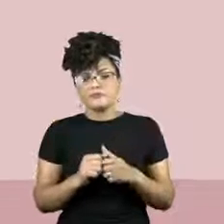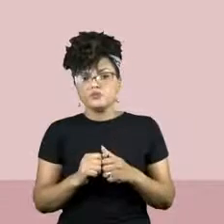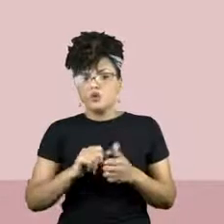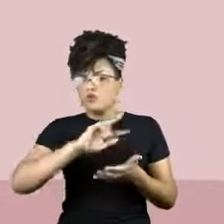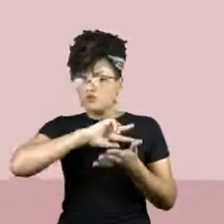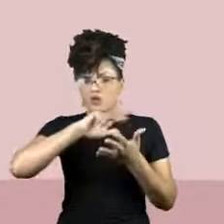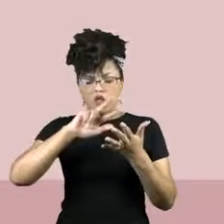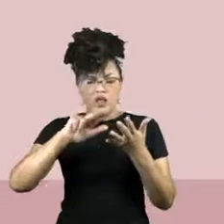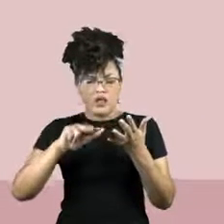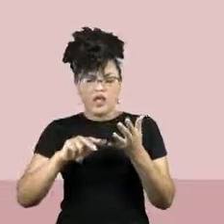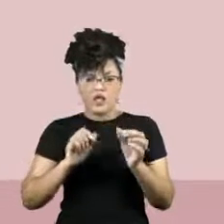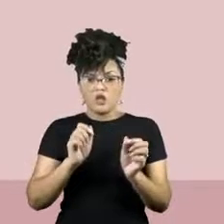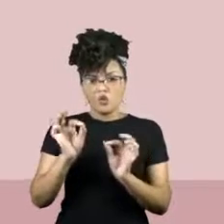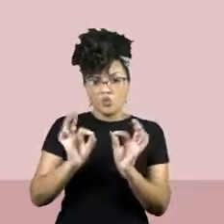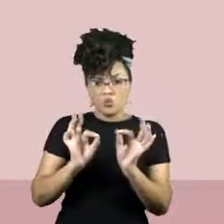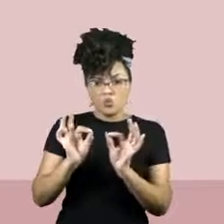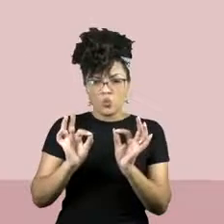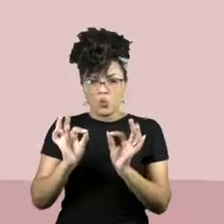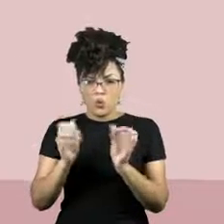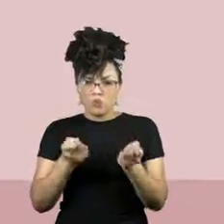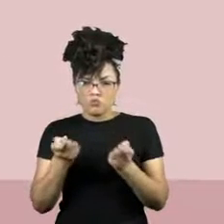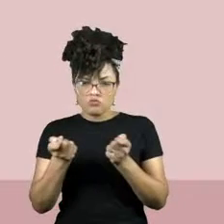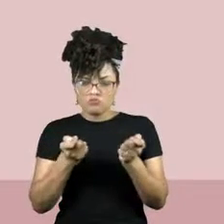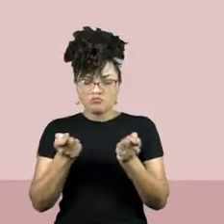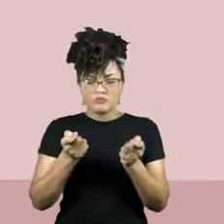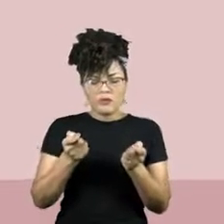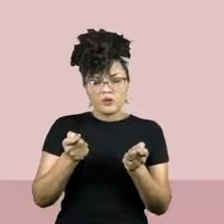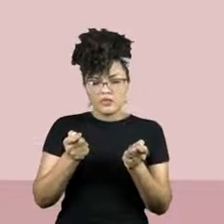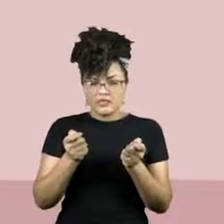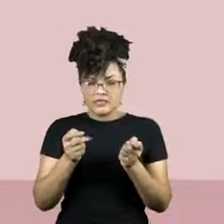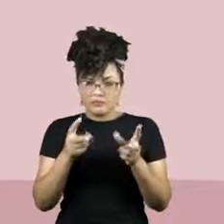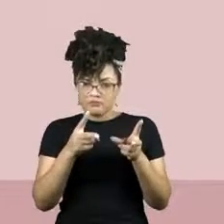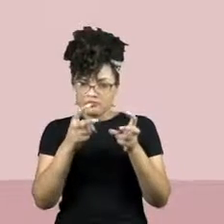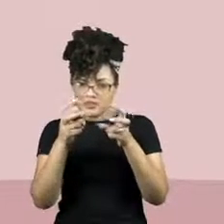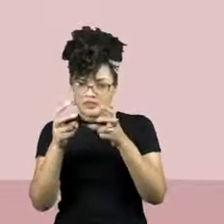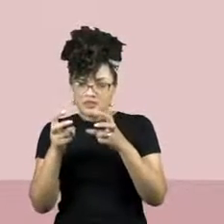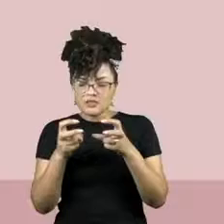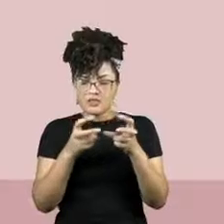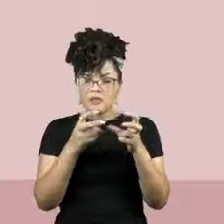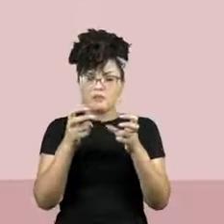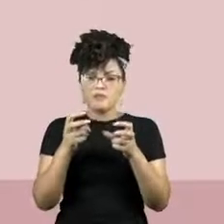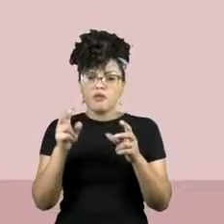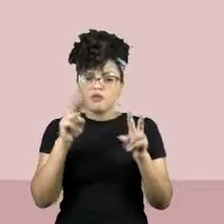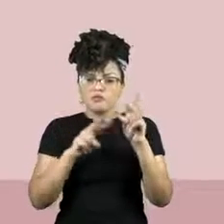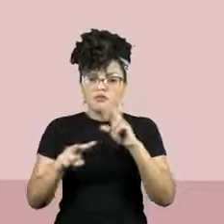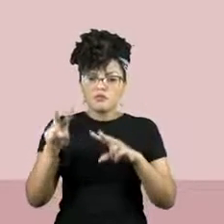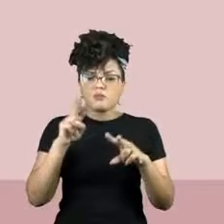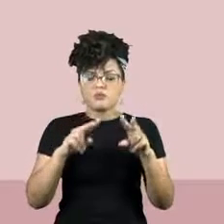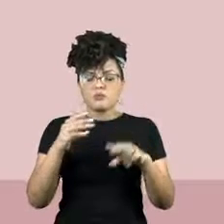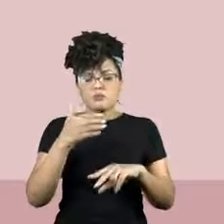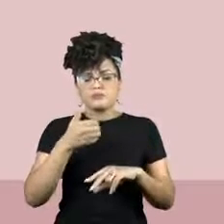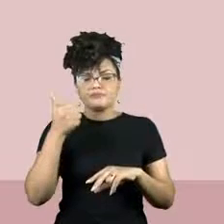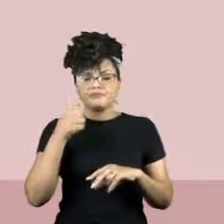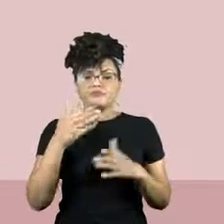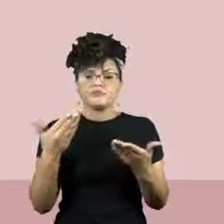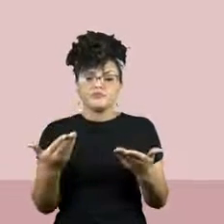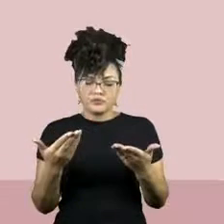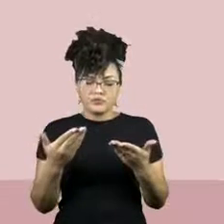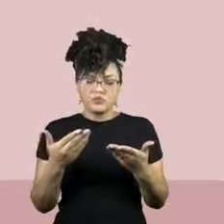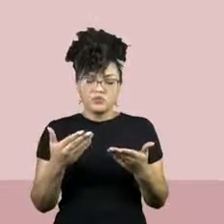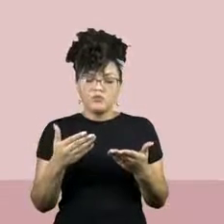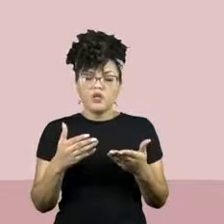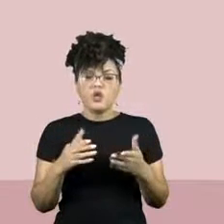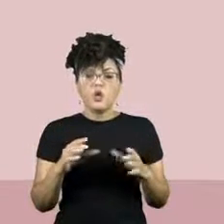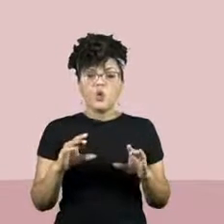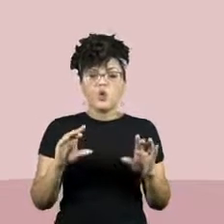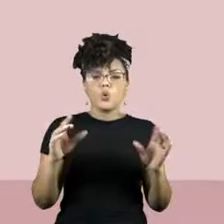diversas situações de contorno que facilitam isso visualmente, tá? Bom, próxima definição de cálculo dentro de um programa,